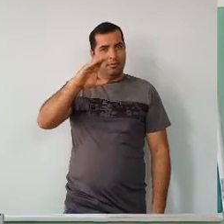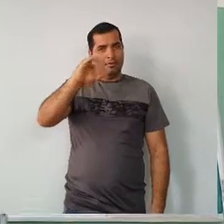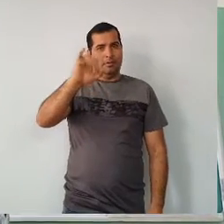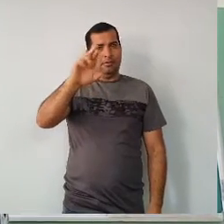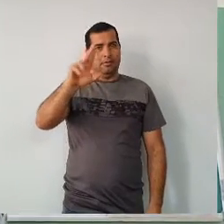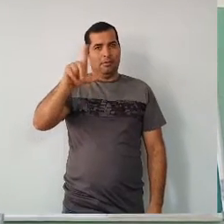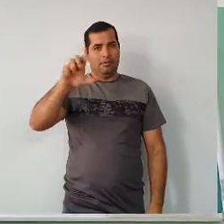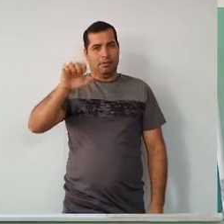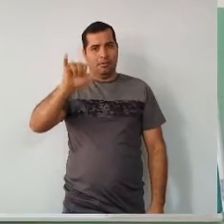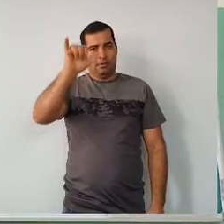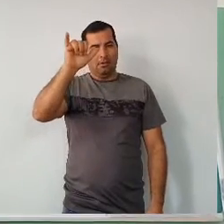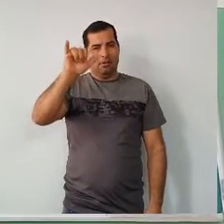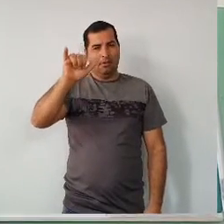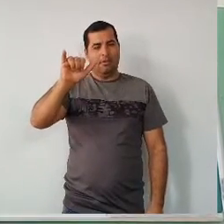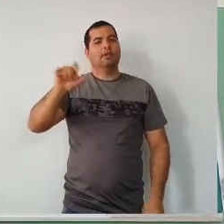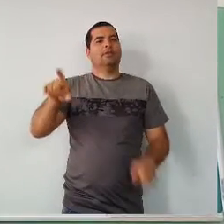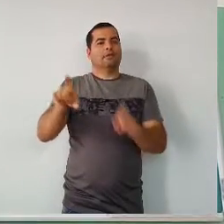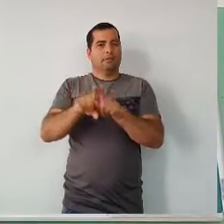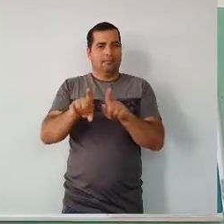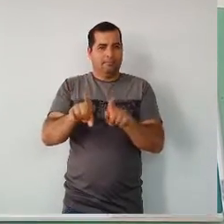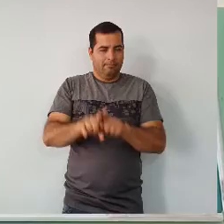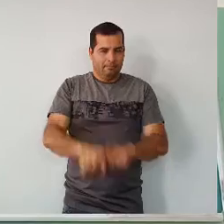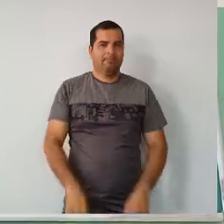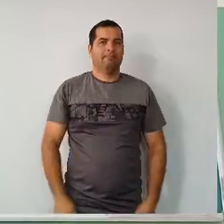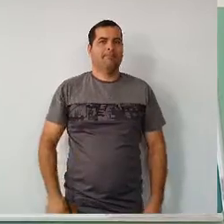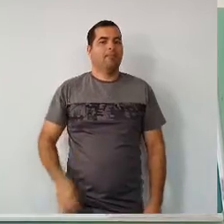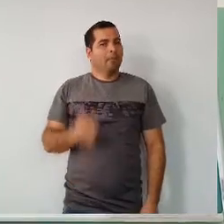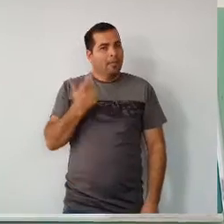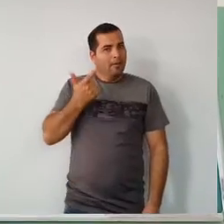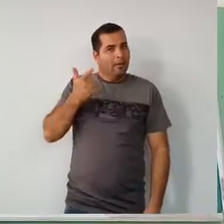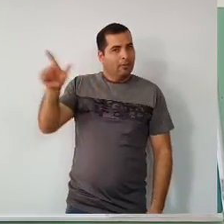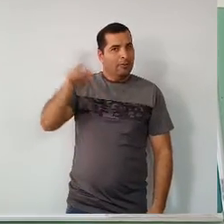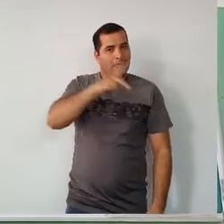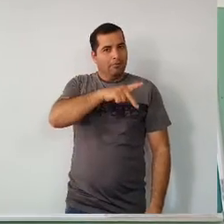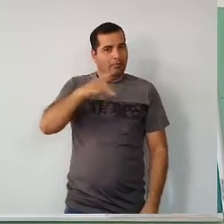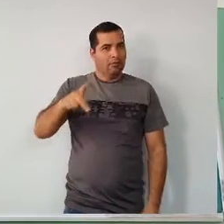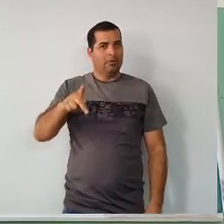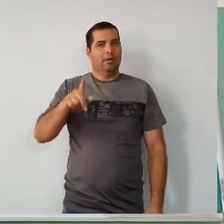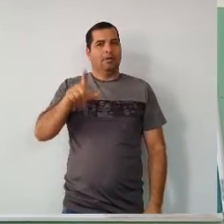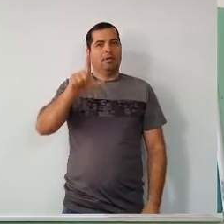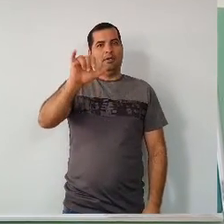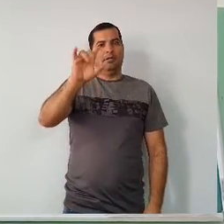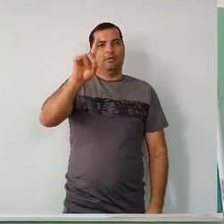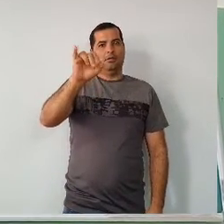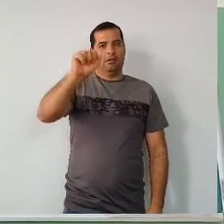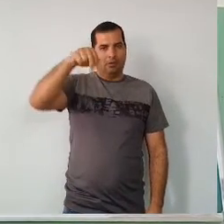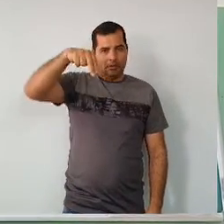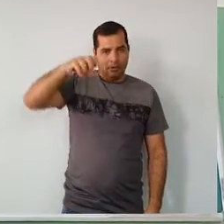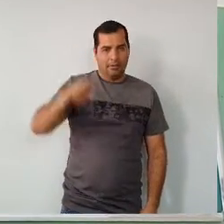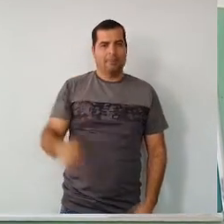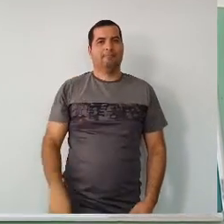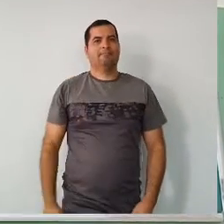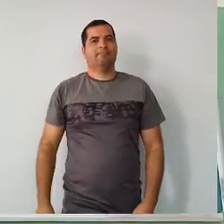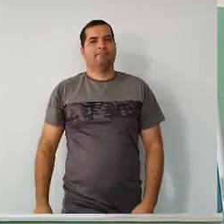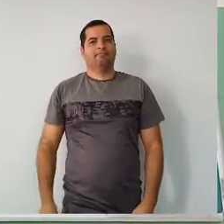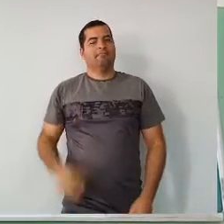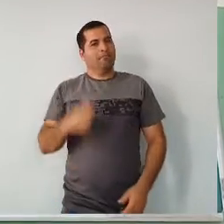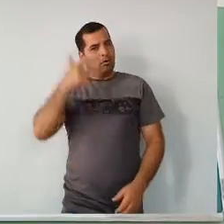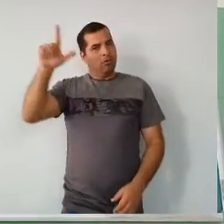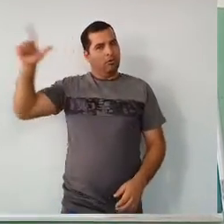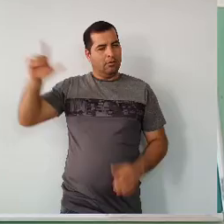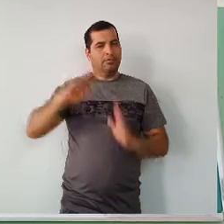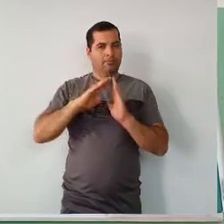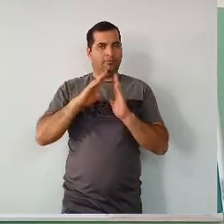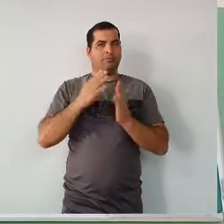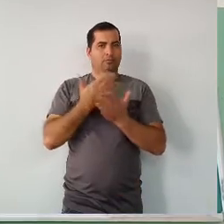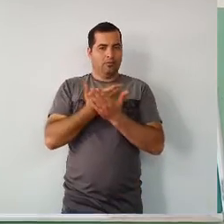professora Cirlei, na IMF Caique, e a professora Lidiane, na IMF Caio. E hoje